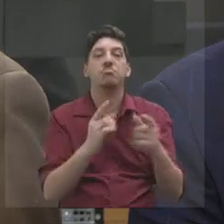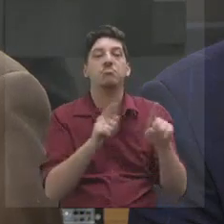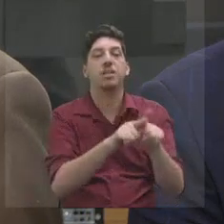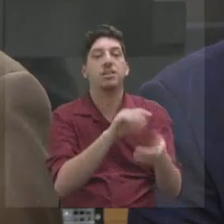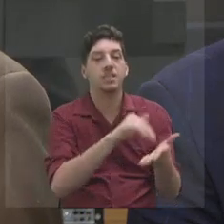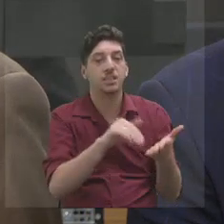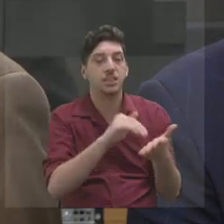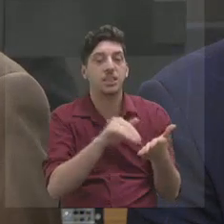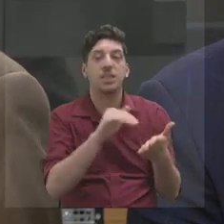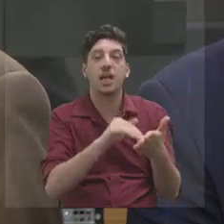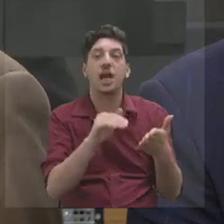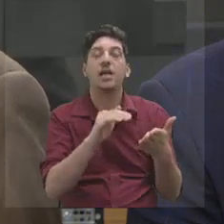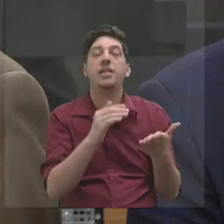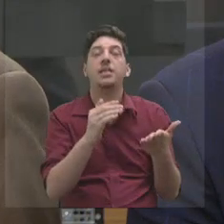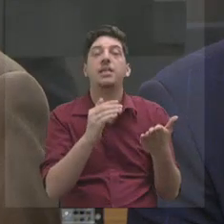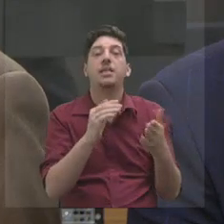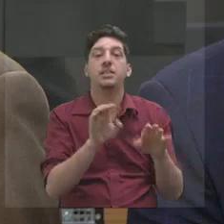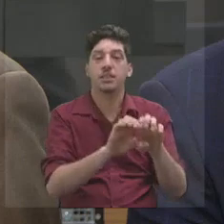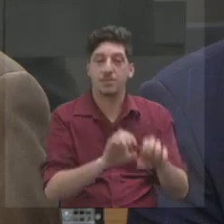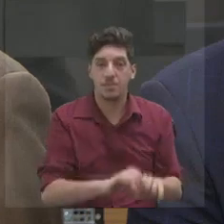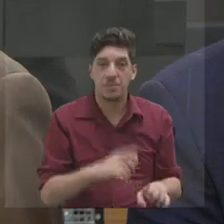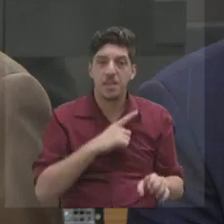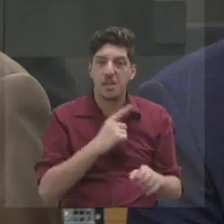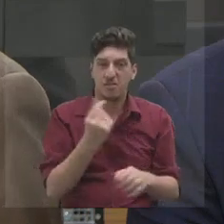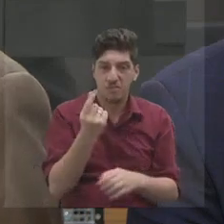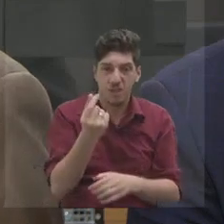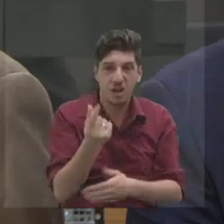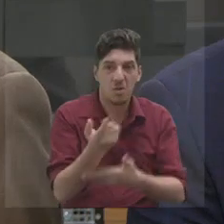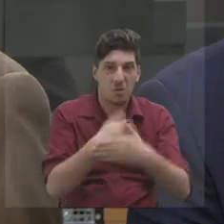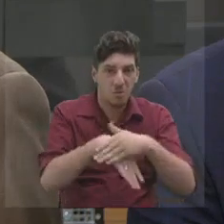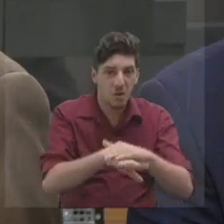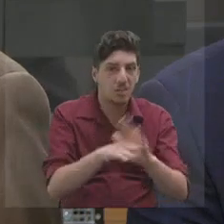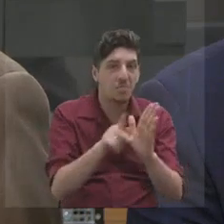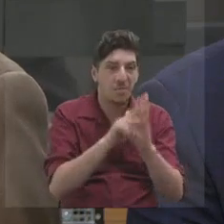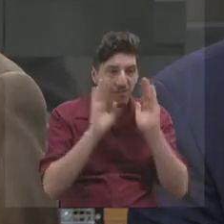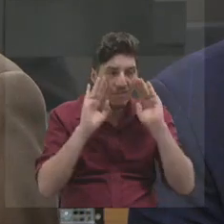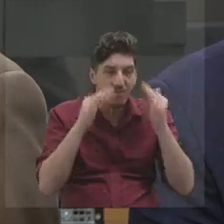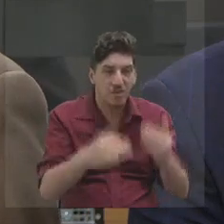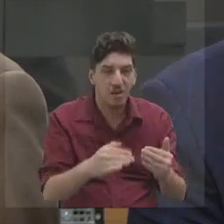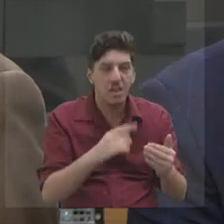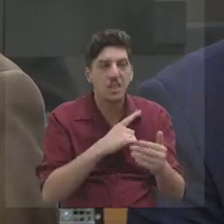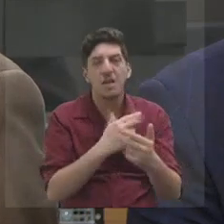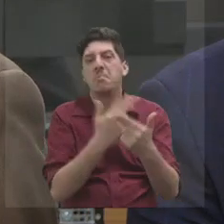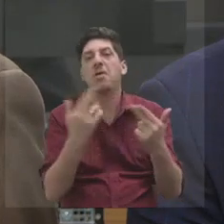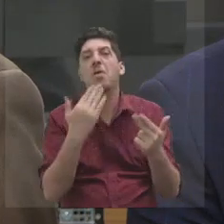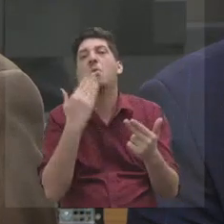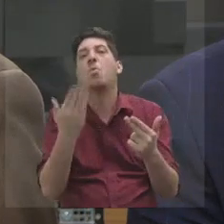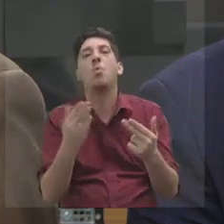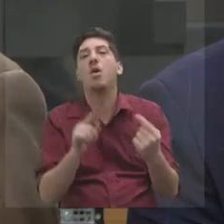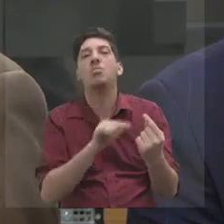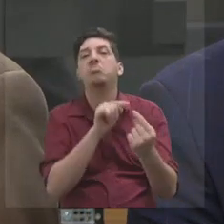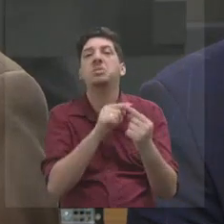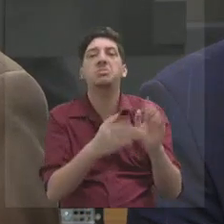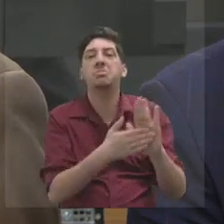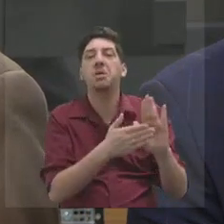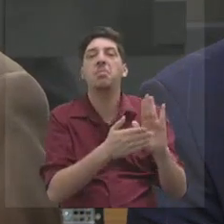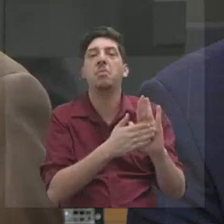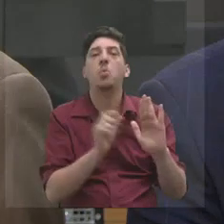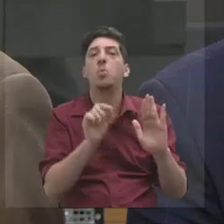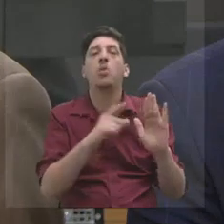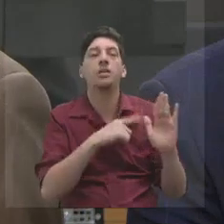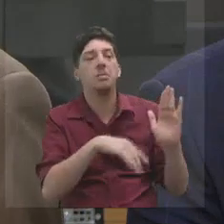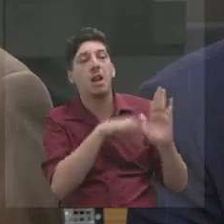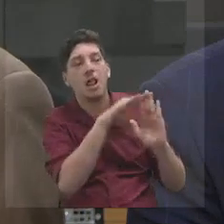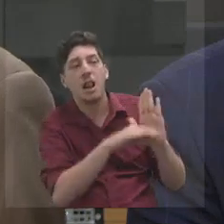tem um valor financeiro reservado para essa finalidade qual que seria hoje a projeção que nós temos e o que que nós podemos